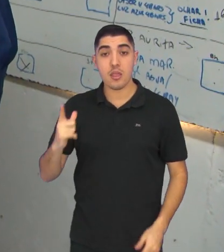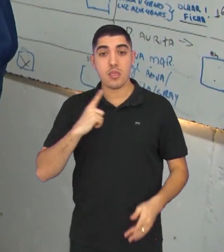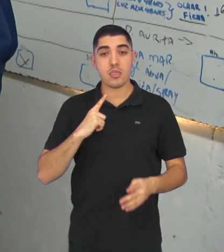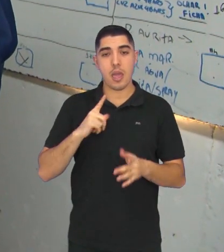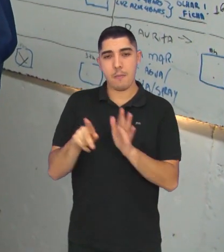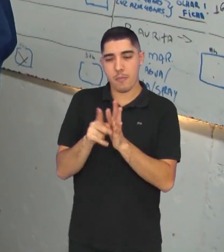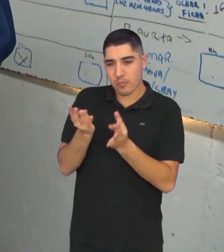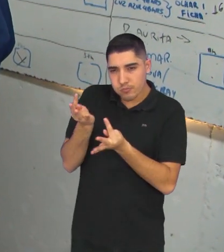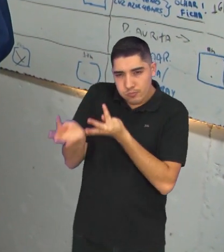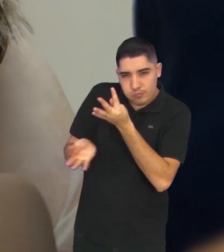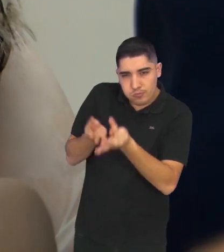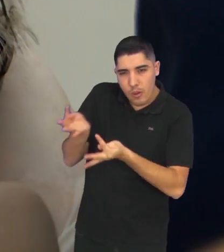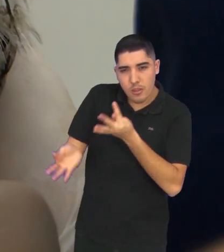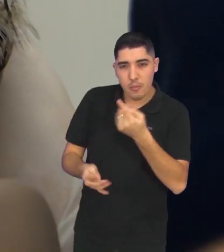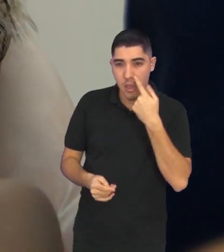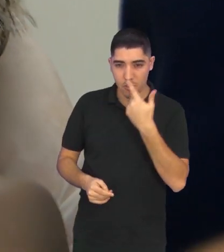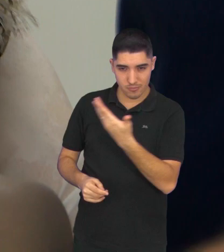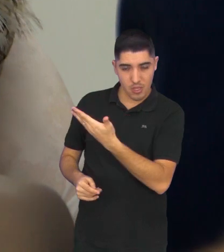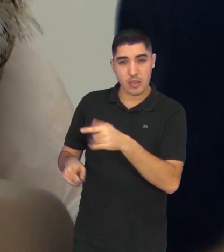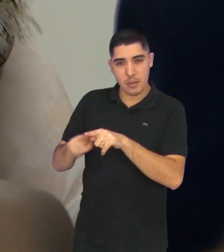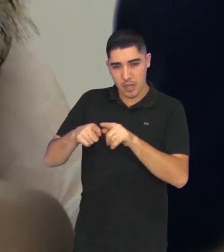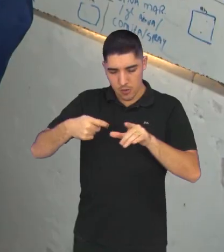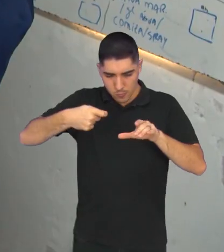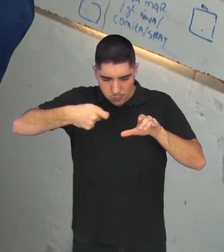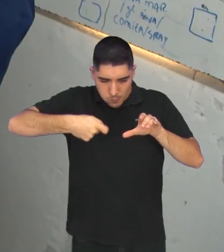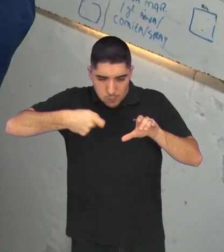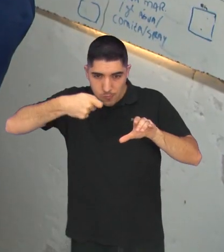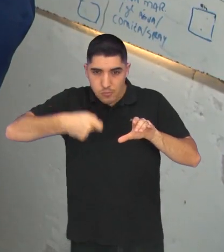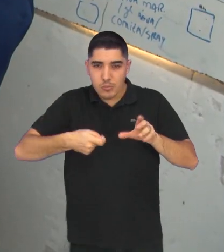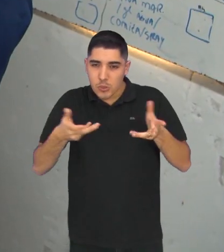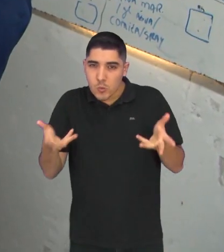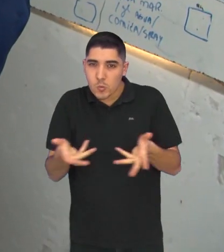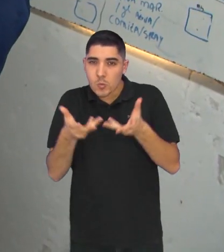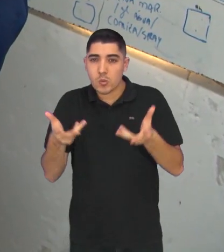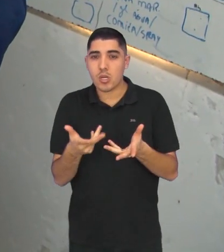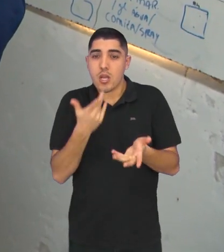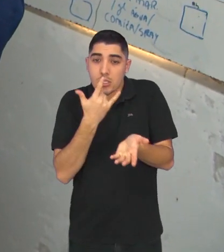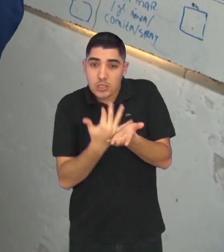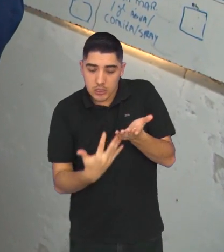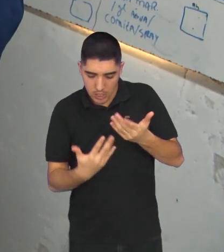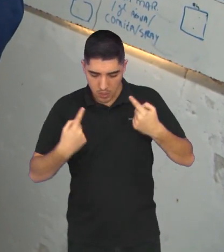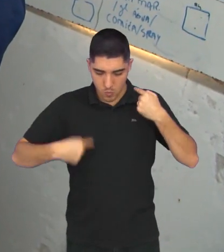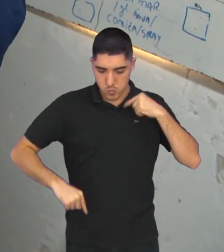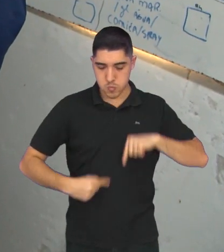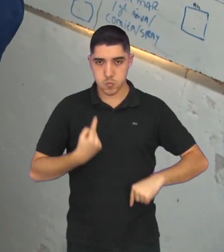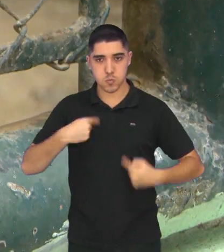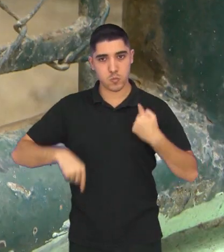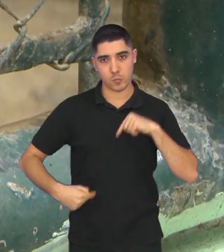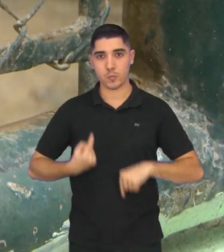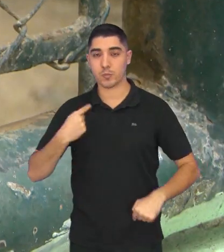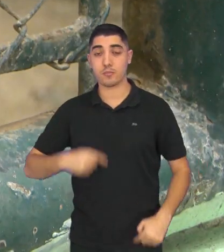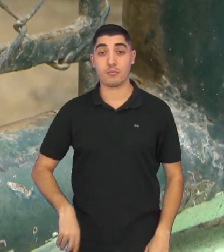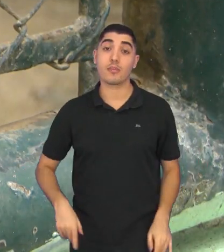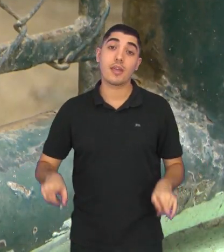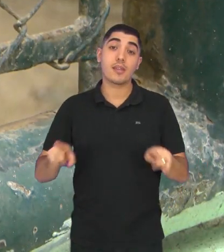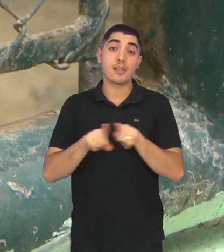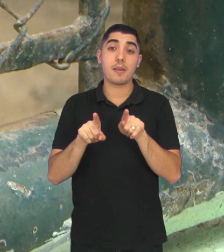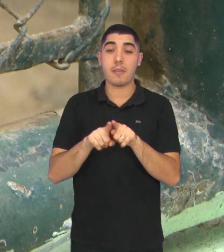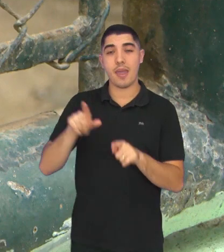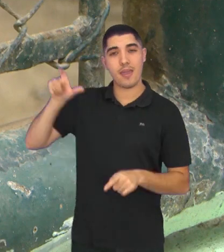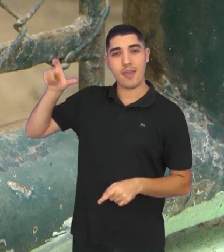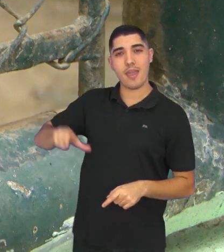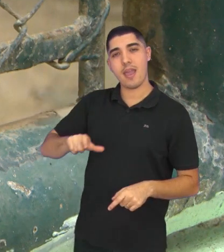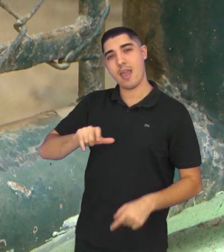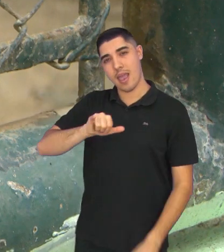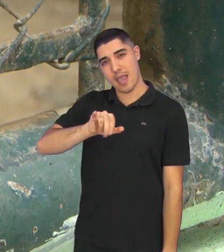uma fluidoterapia subcutânea e também o laser para estimular a circulação e a imunidade. E para concluir,